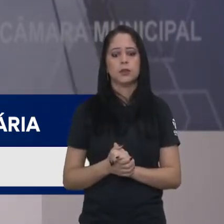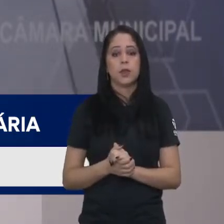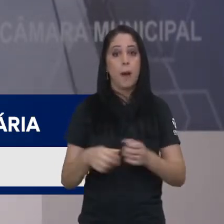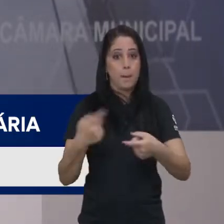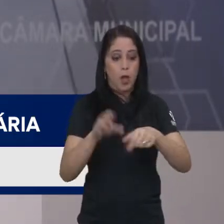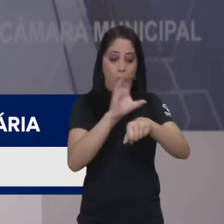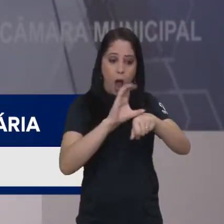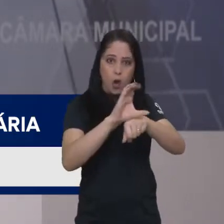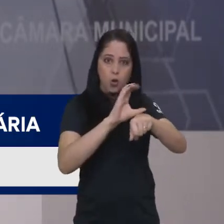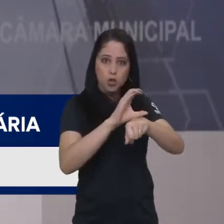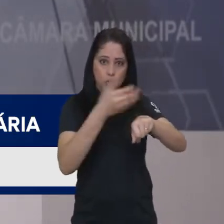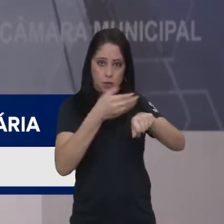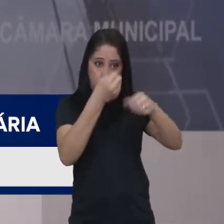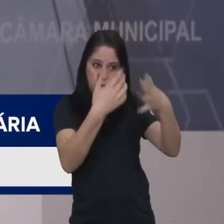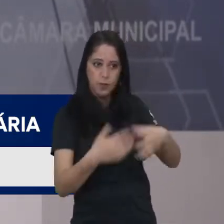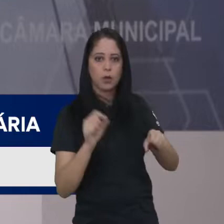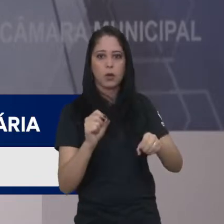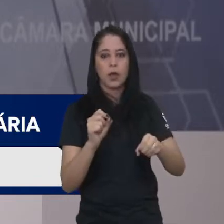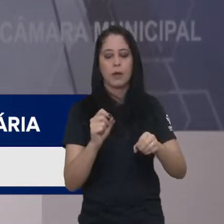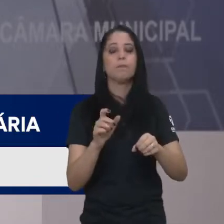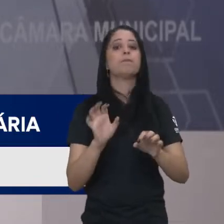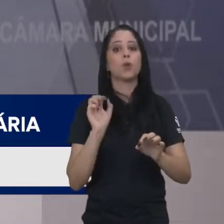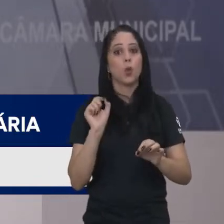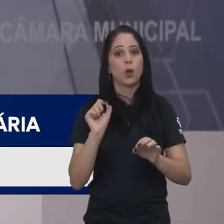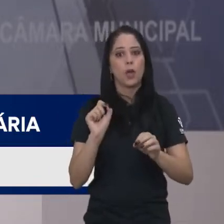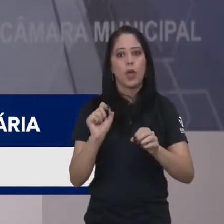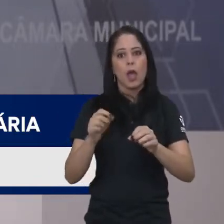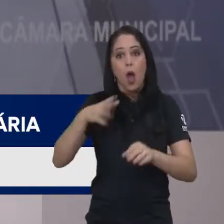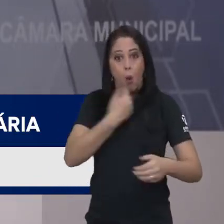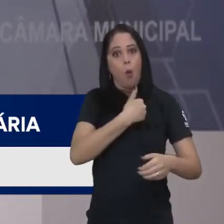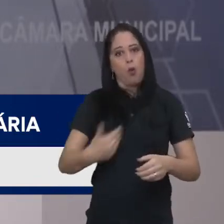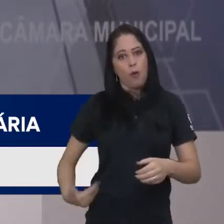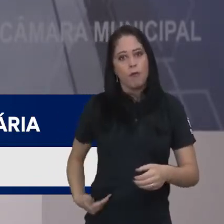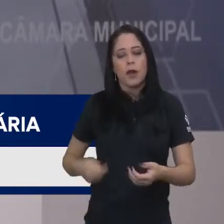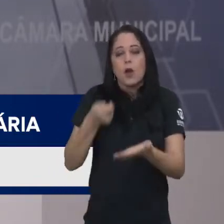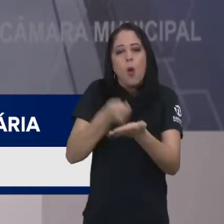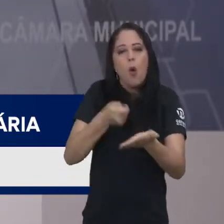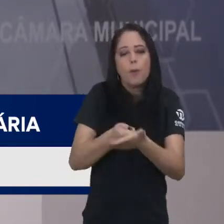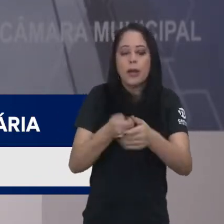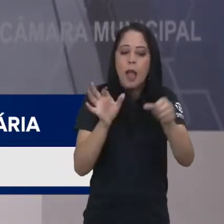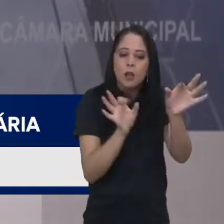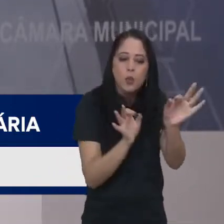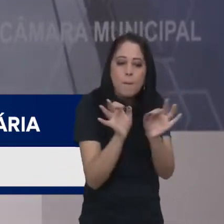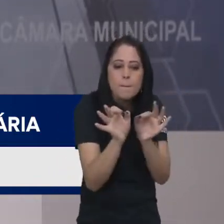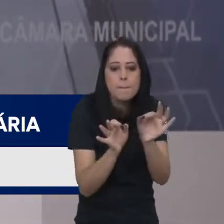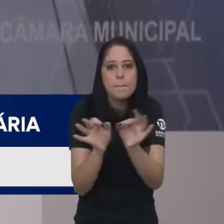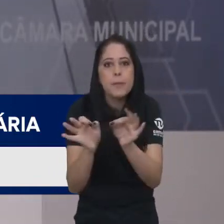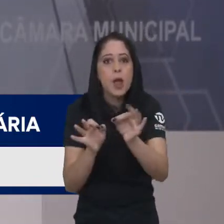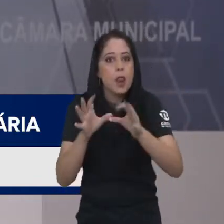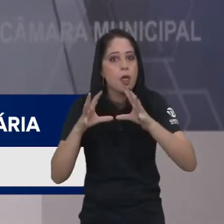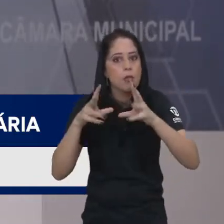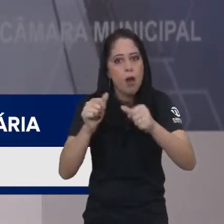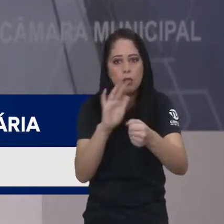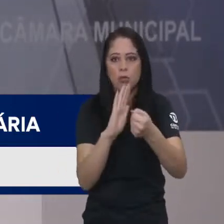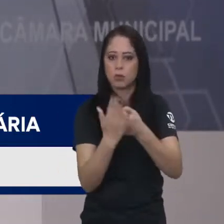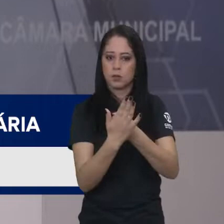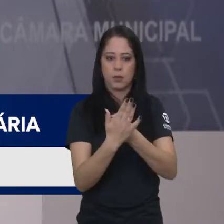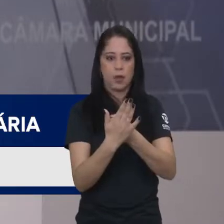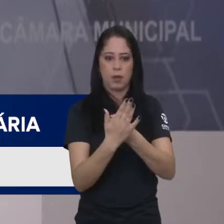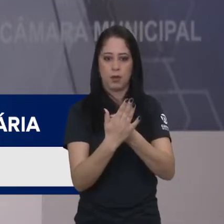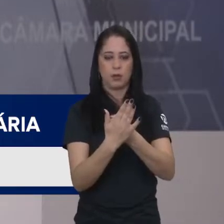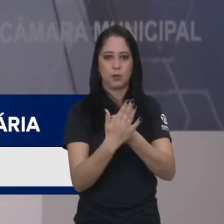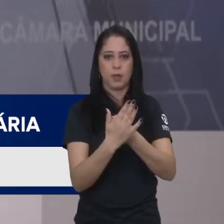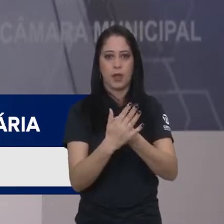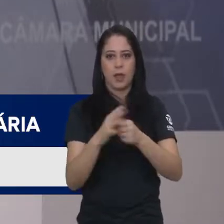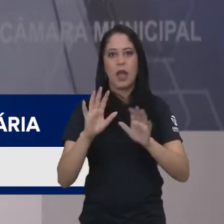E isso é por força da Constituição. A Constituição diz assim, o planejamento é obrigatório para o poder público e indicativo para a iniciativa privada. Ele